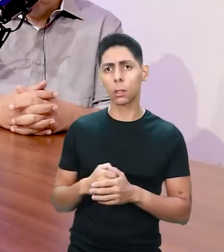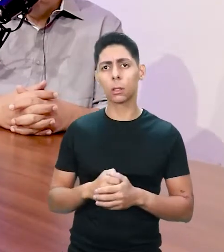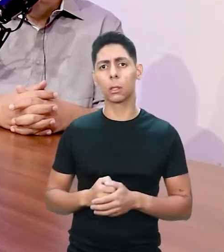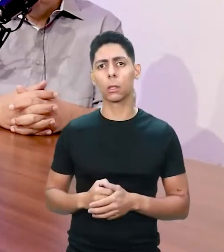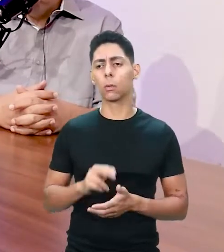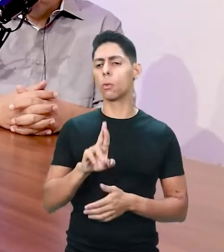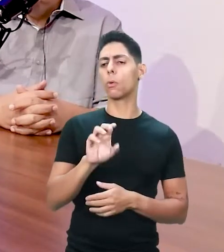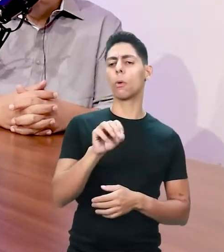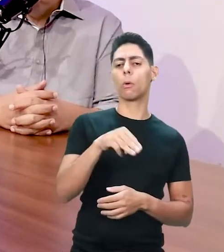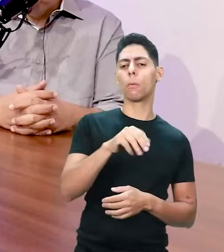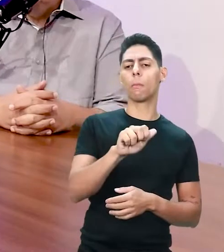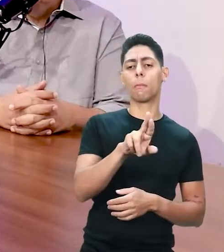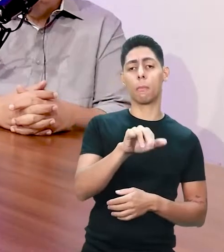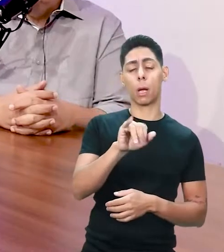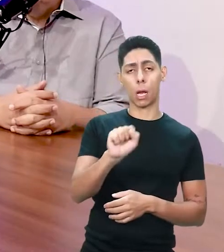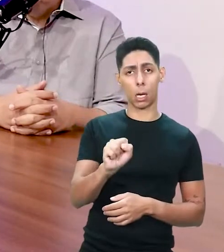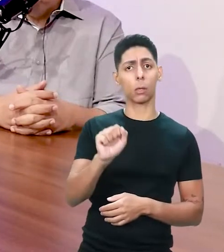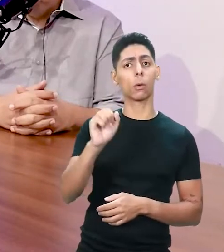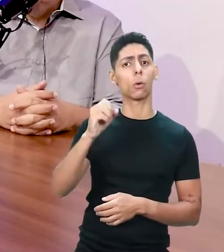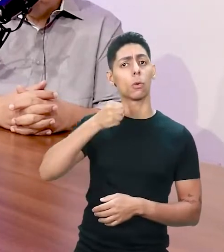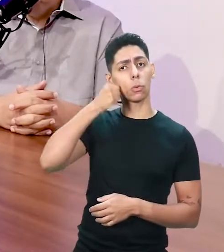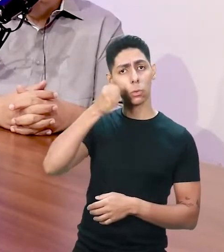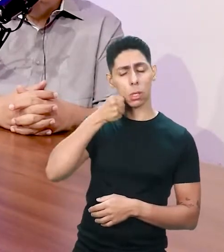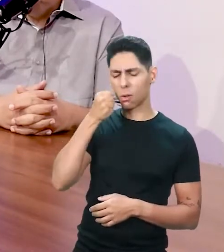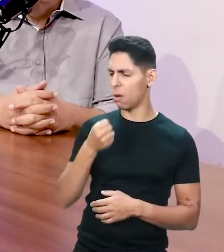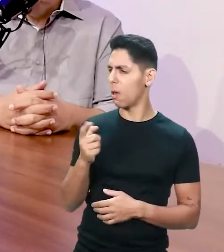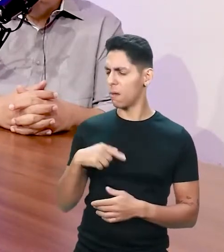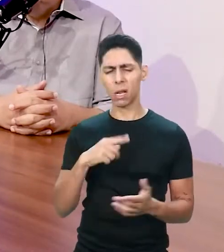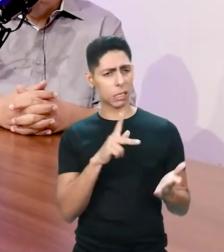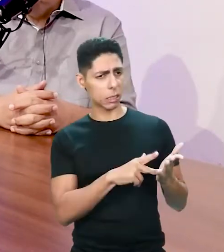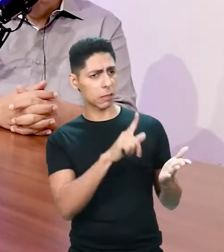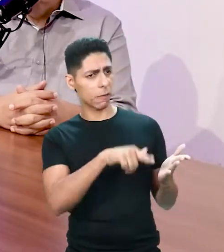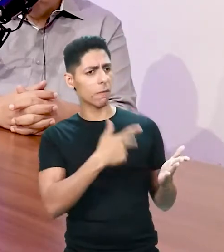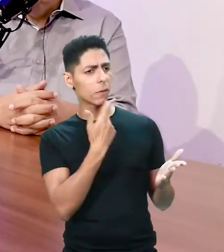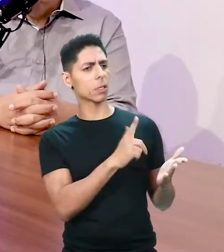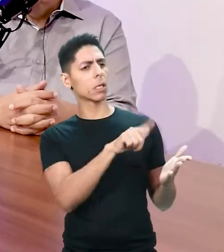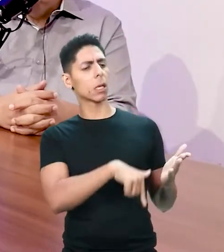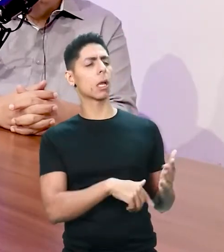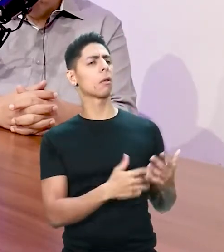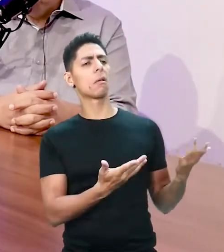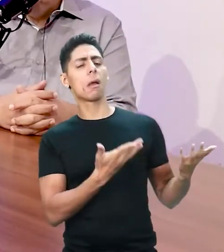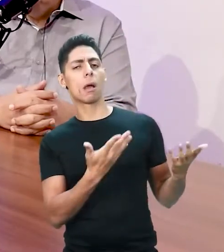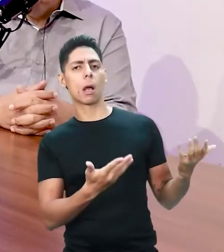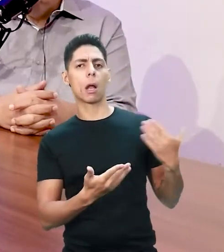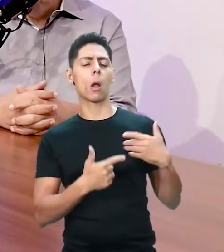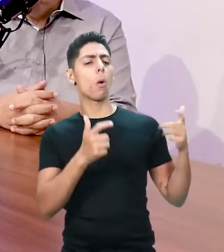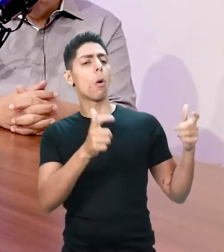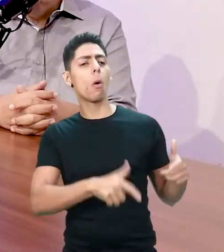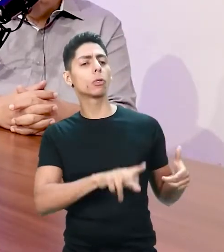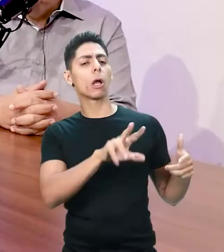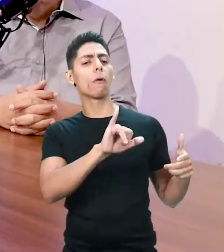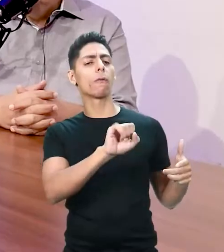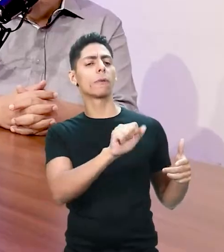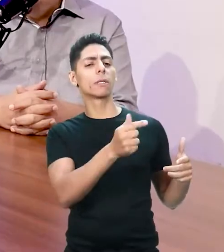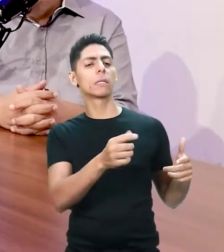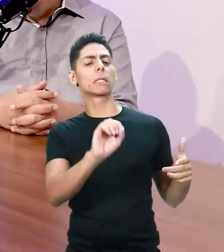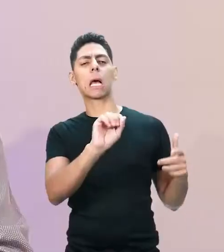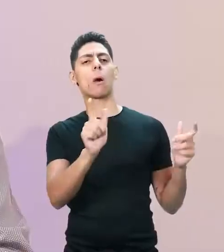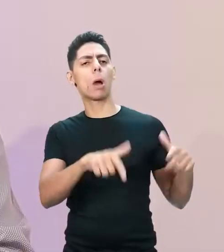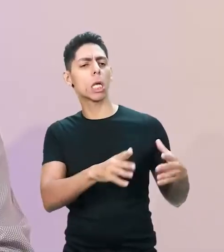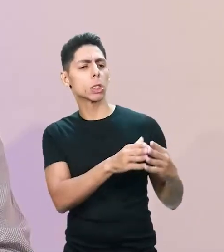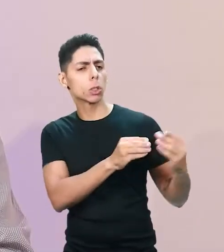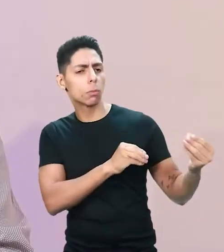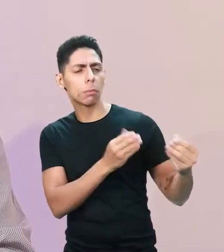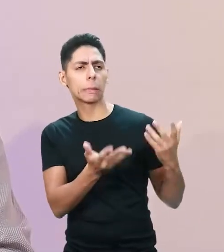O Romário, o senador Romário. Eu falei, é mesmo, Perrot? Ele falou, ele passou por mim e falou assim, Perrot, por onde anda o Visão? Cadê o